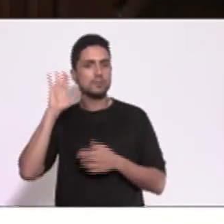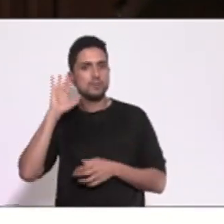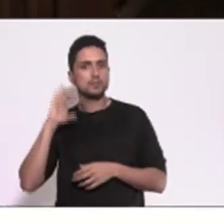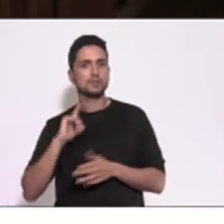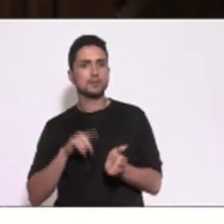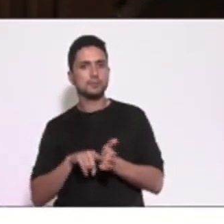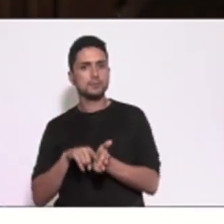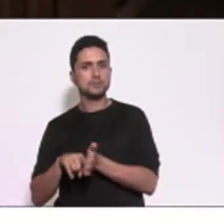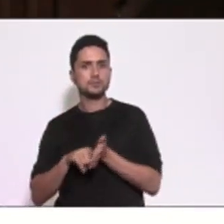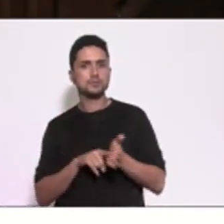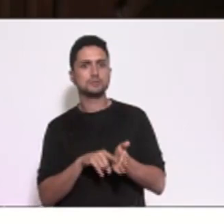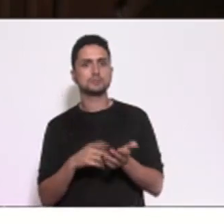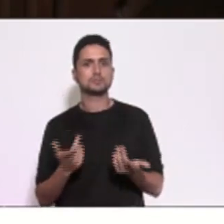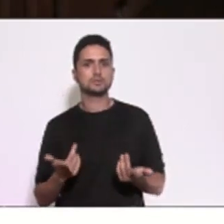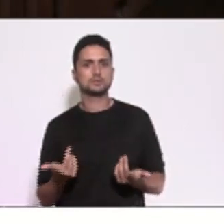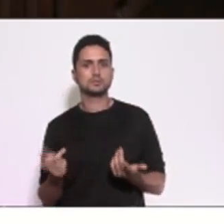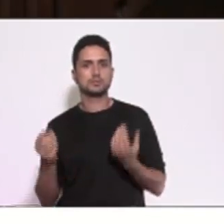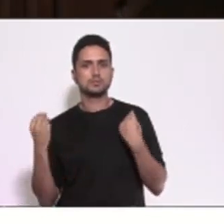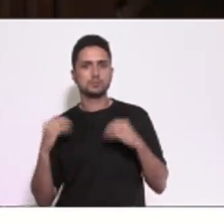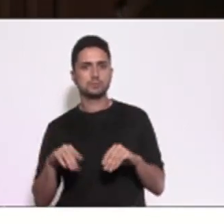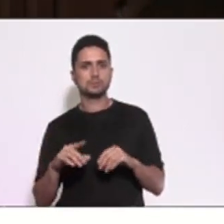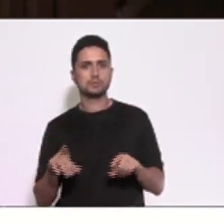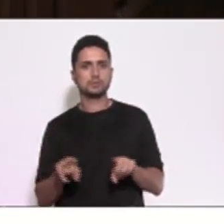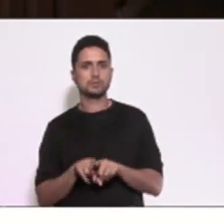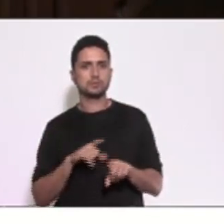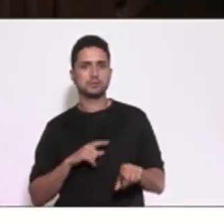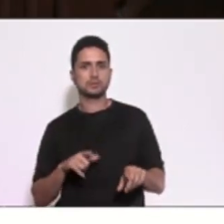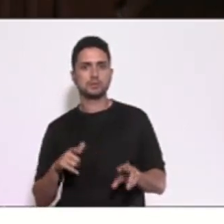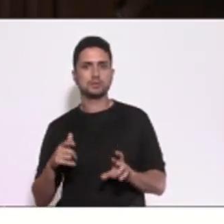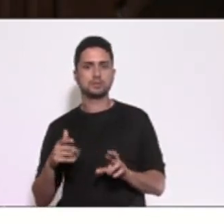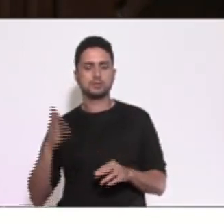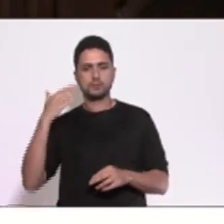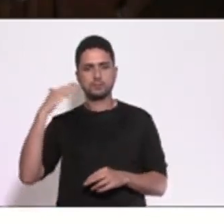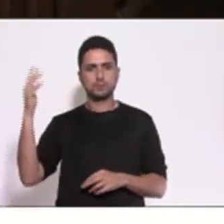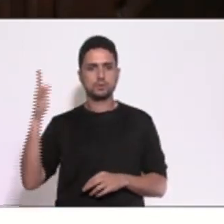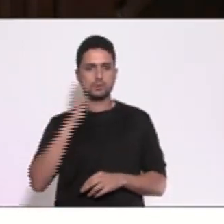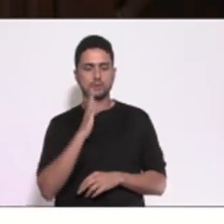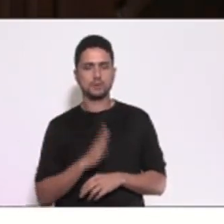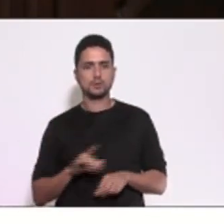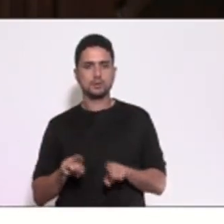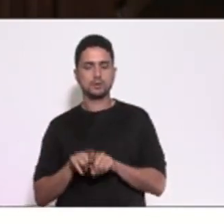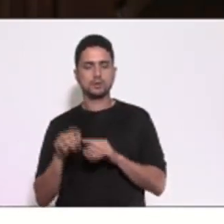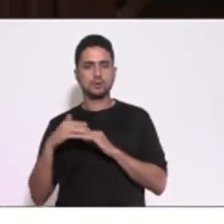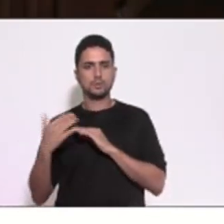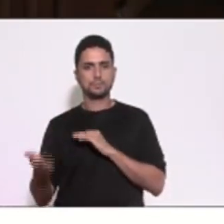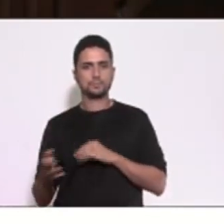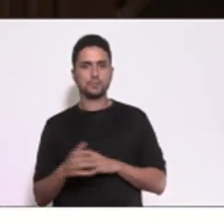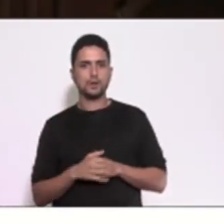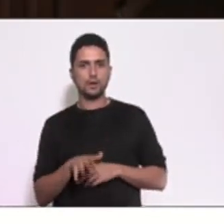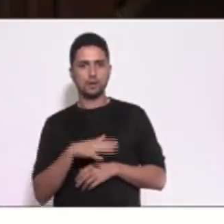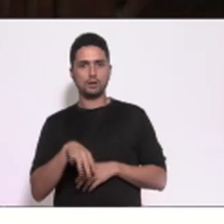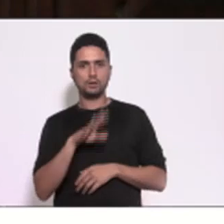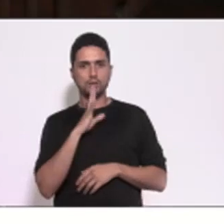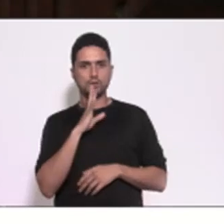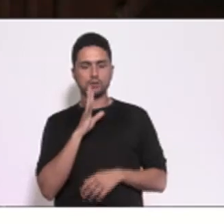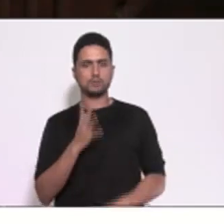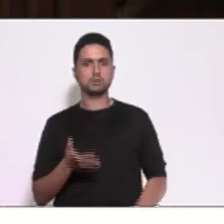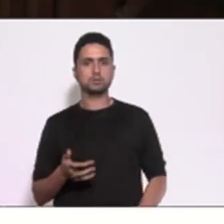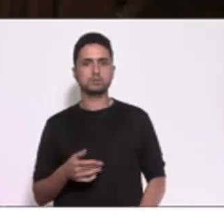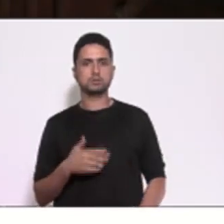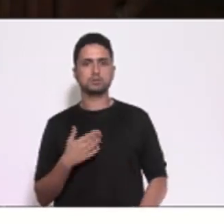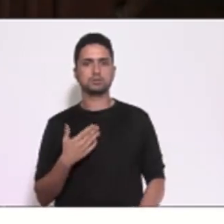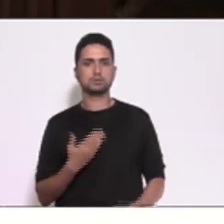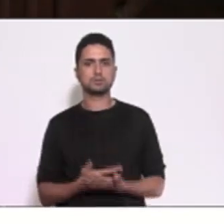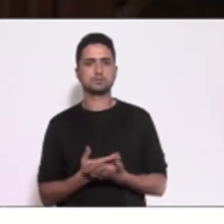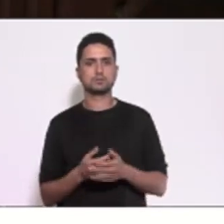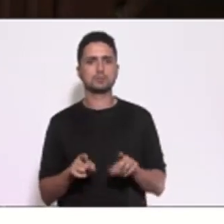educação produzida, publicada e reconhecida no Brasil, até fora do Brasil, em muitas áreas do conhecimento, através de muitos estudos. Além disso,